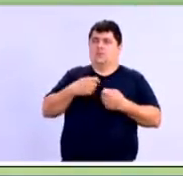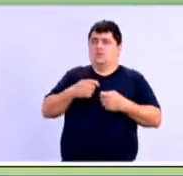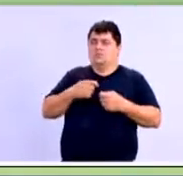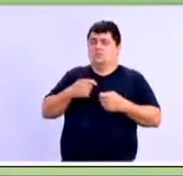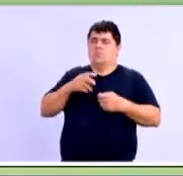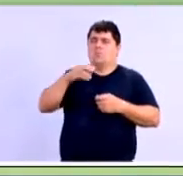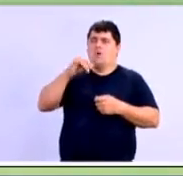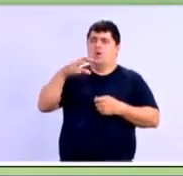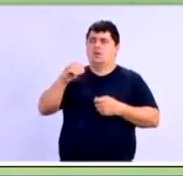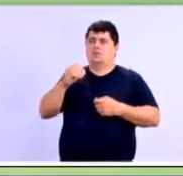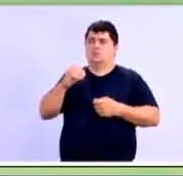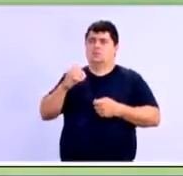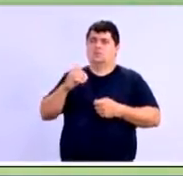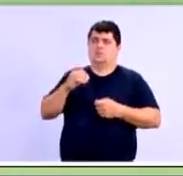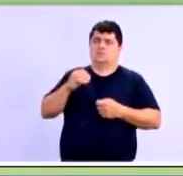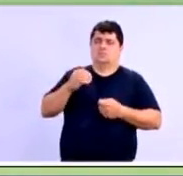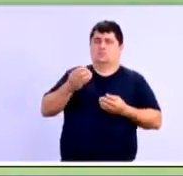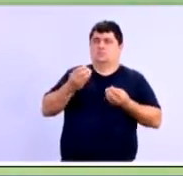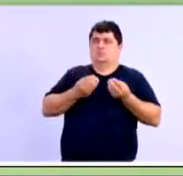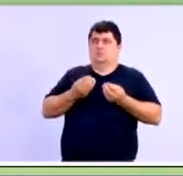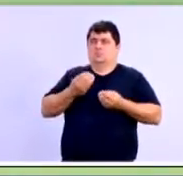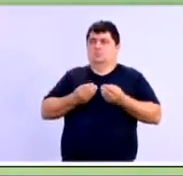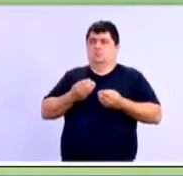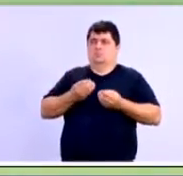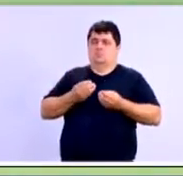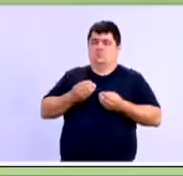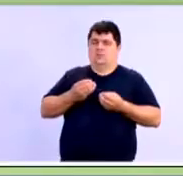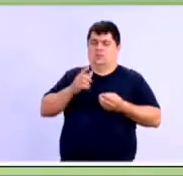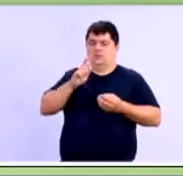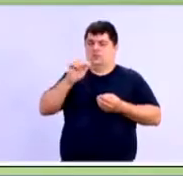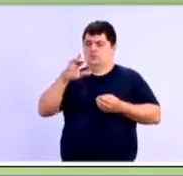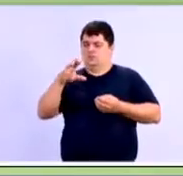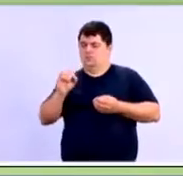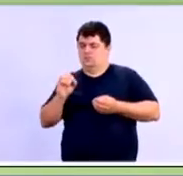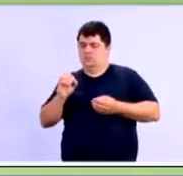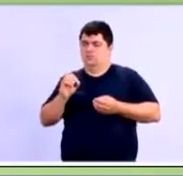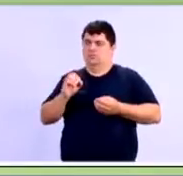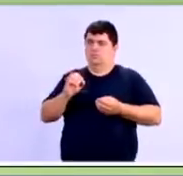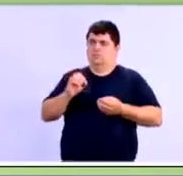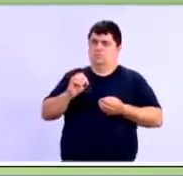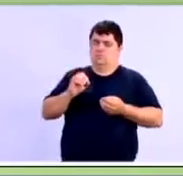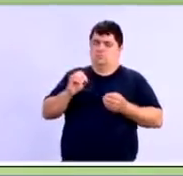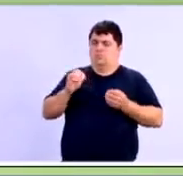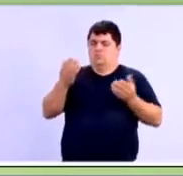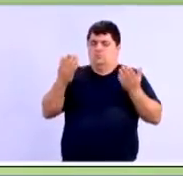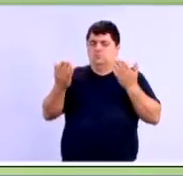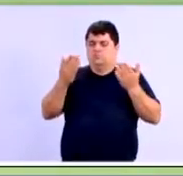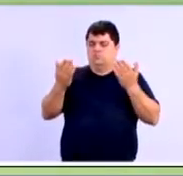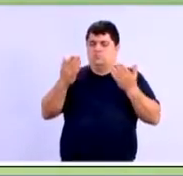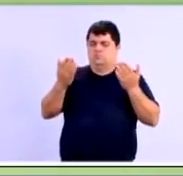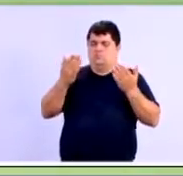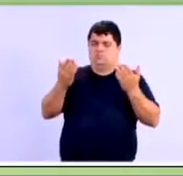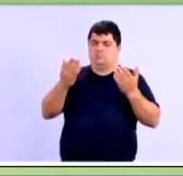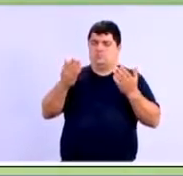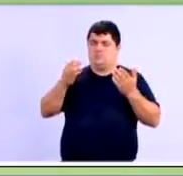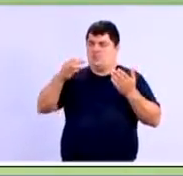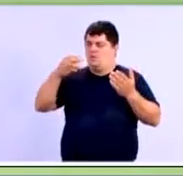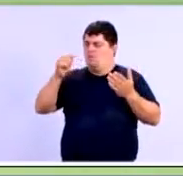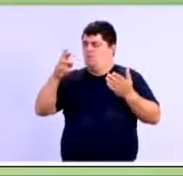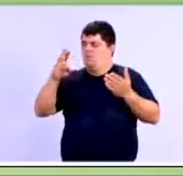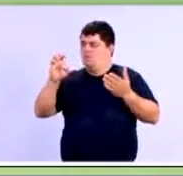né? E a gente está falando de coisas que giram, ativo e PL, vamos comparar isso, vamos fazer a relação dessa margem e